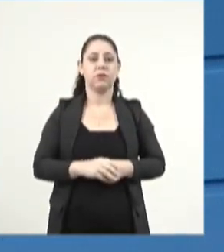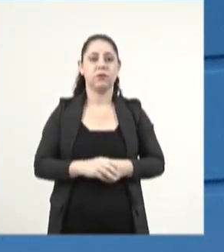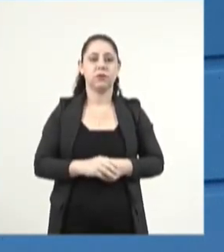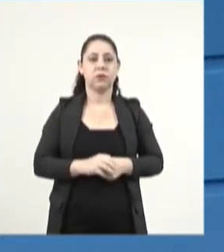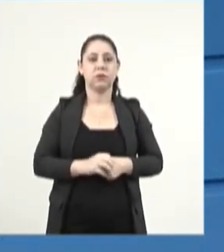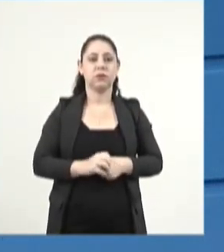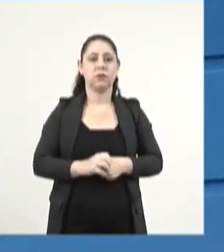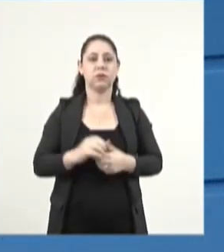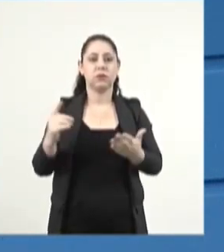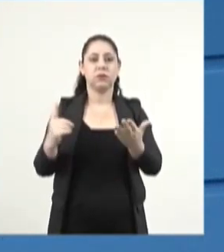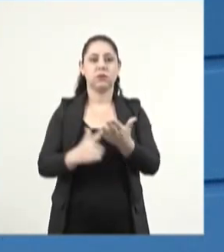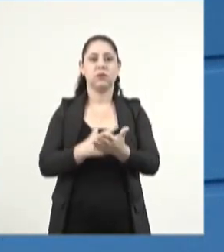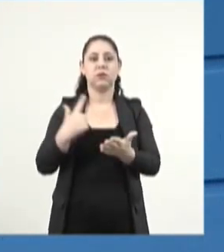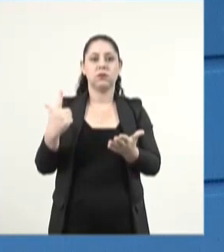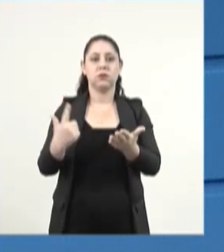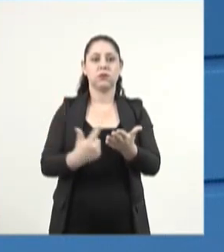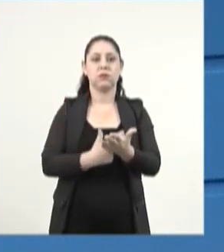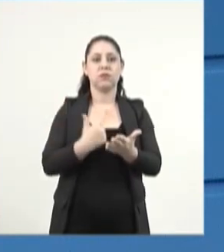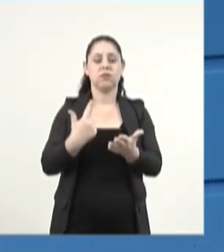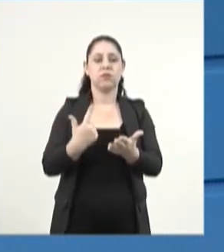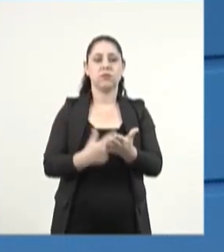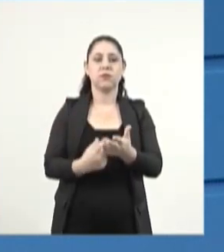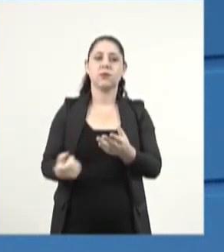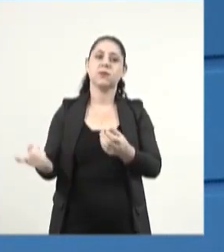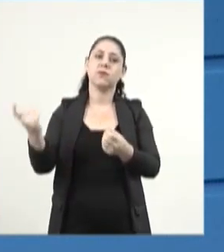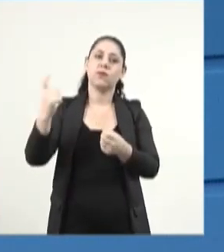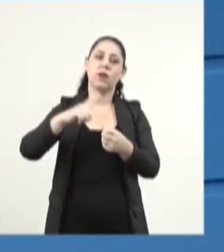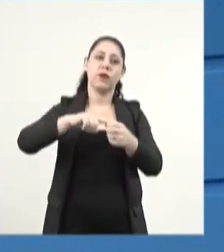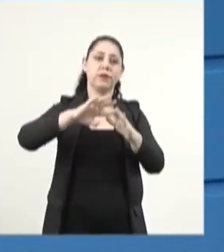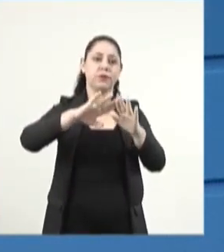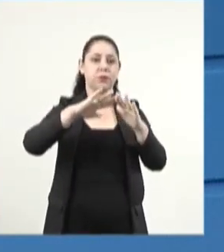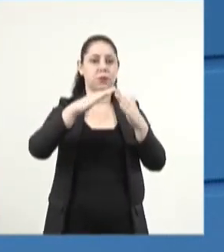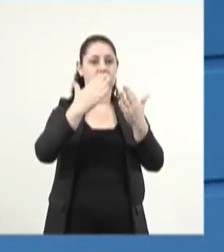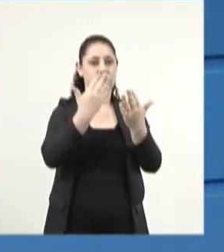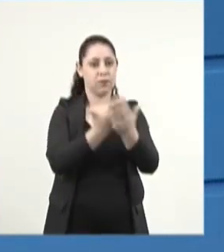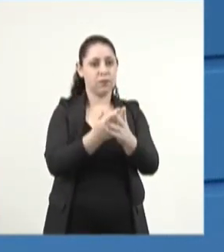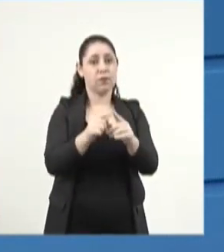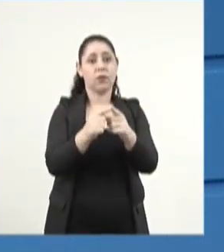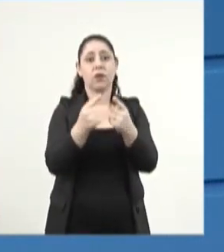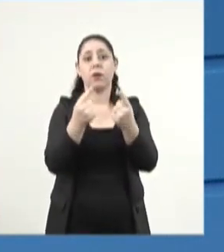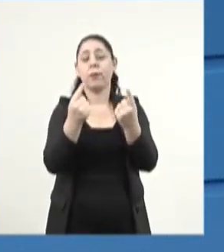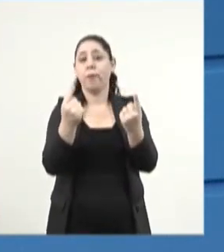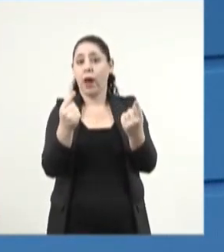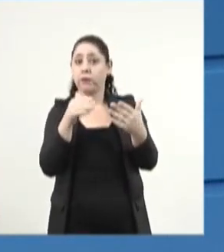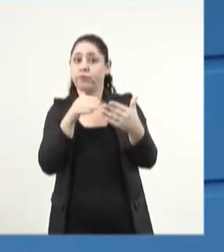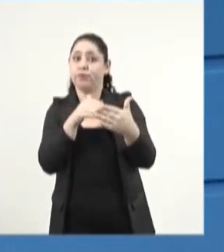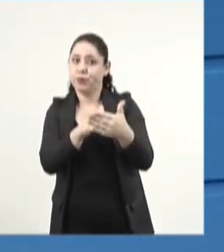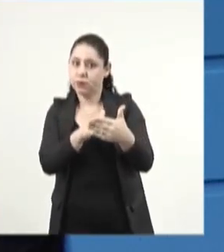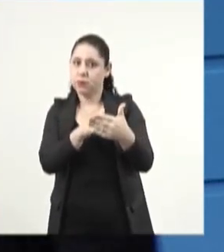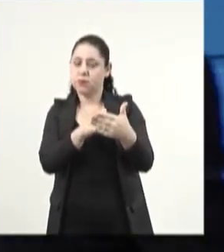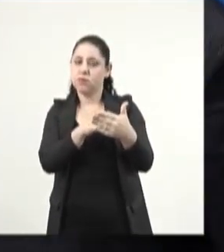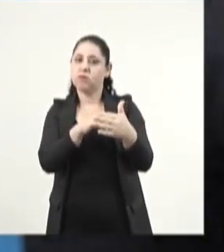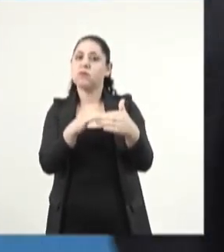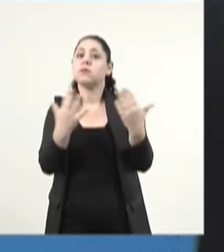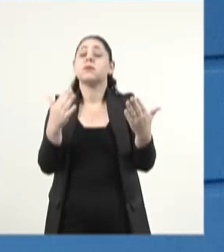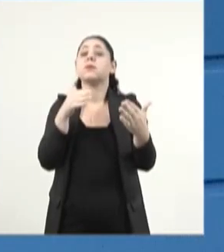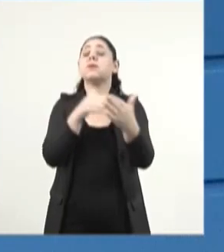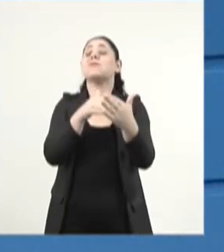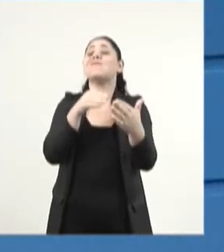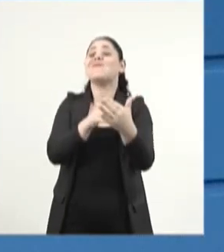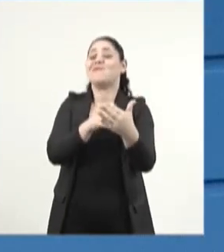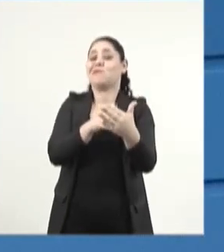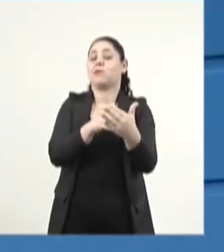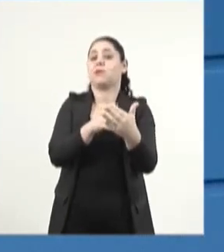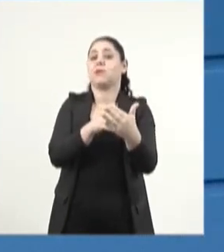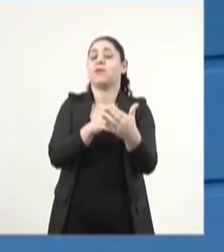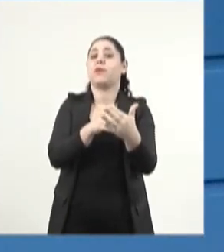informação. O livro retornou às escolas, mas com restrições. Quais são